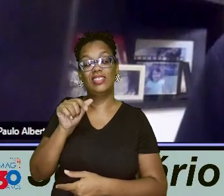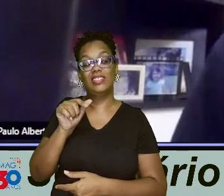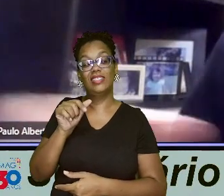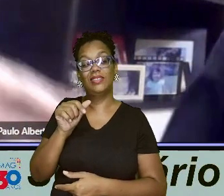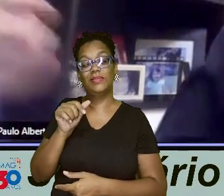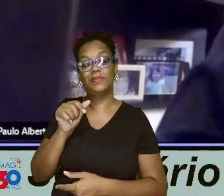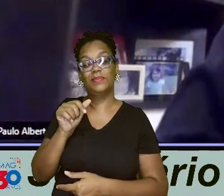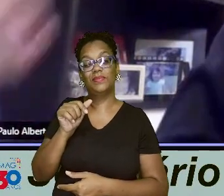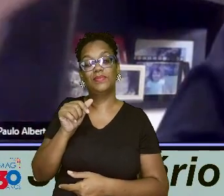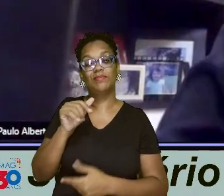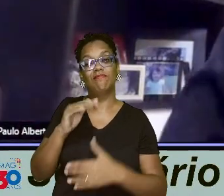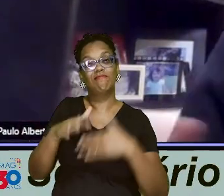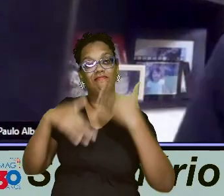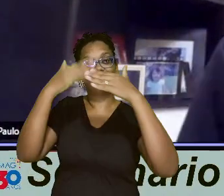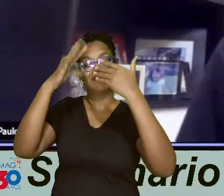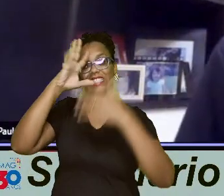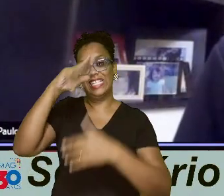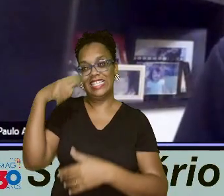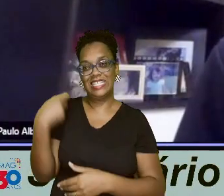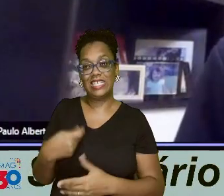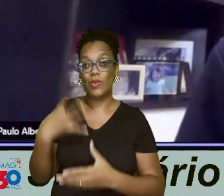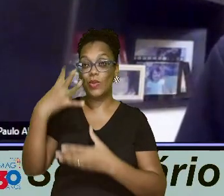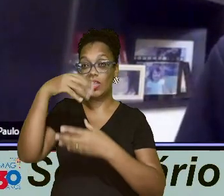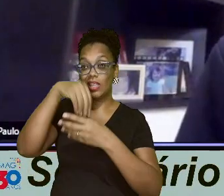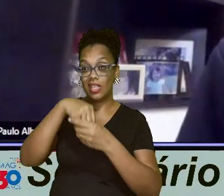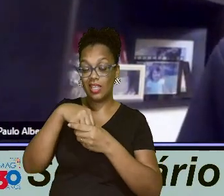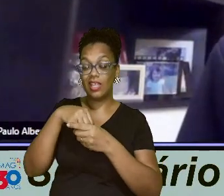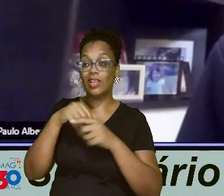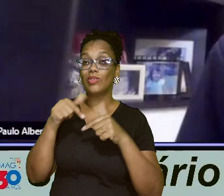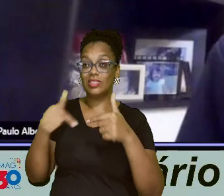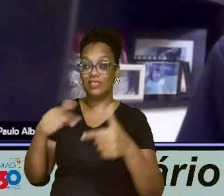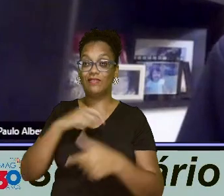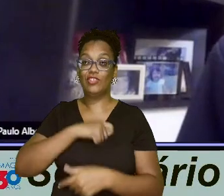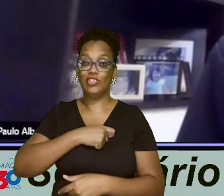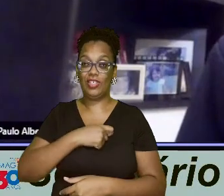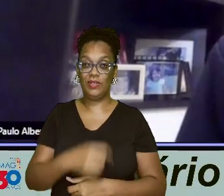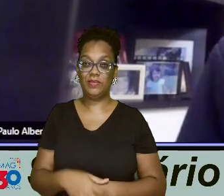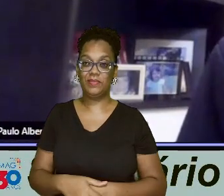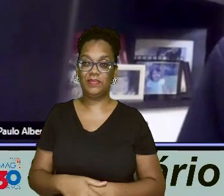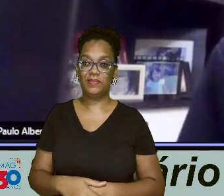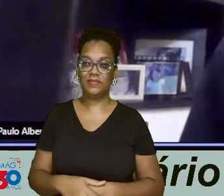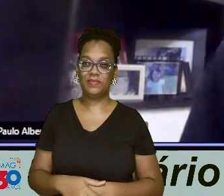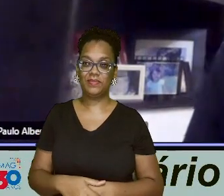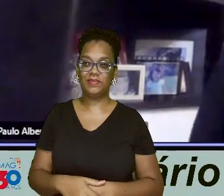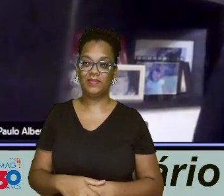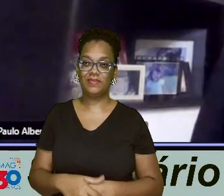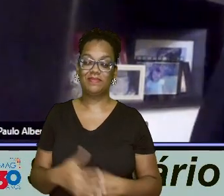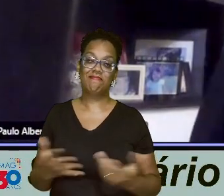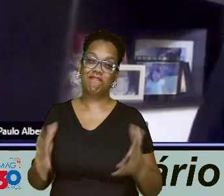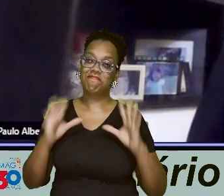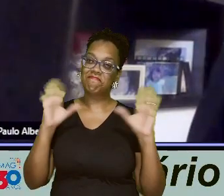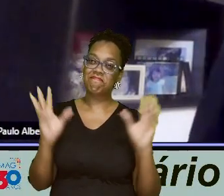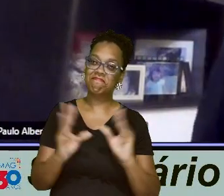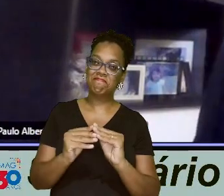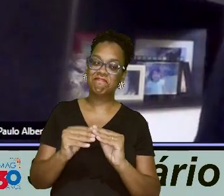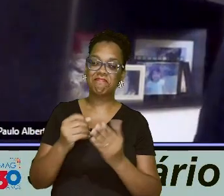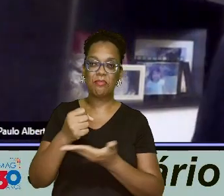de construção de uma decisão dentro de um âmbito de uma execução fiscal. Então, basicamente, é isso. Eu acho